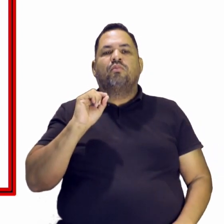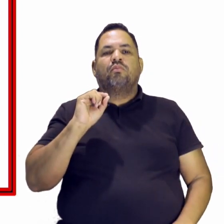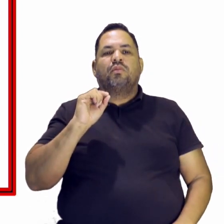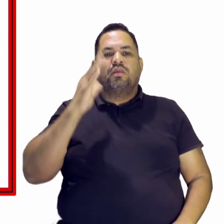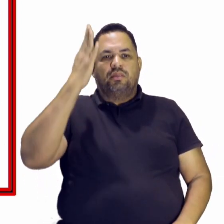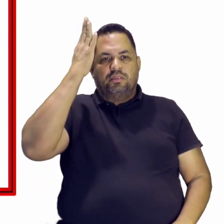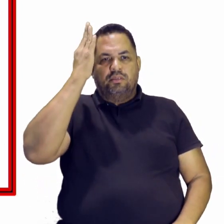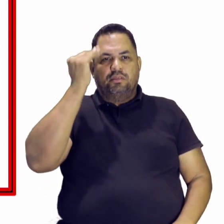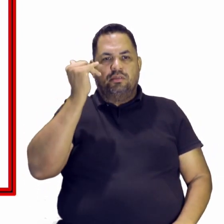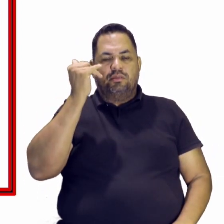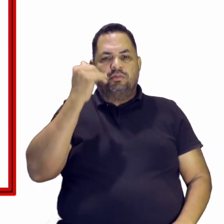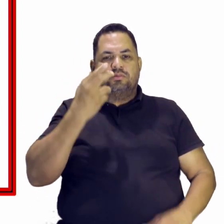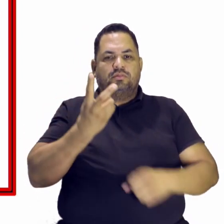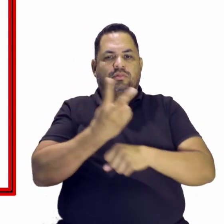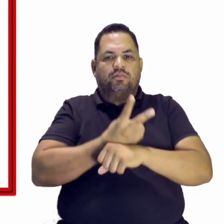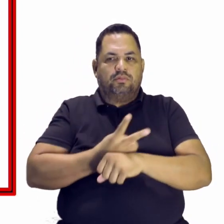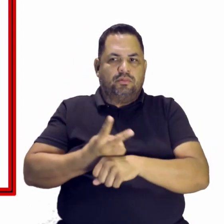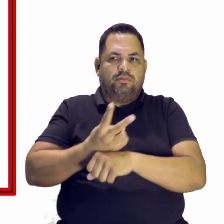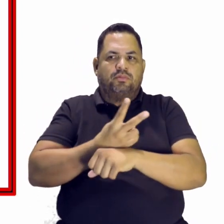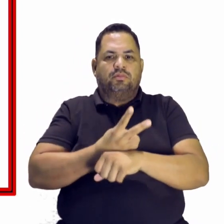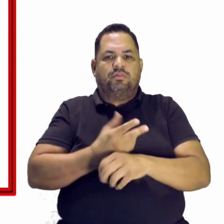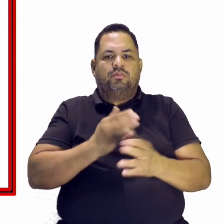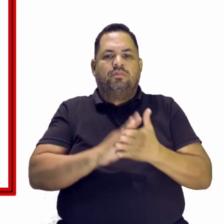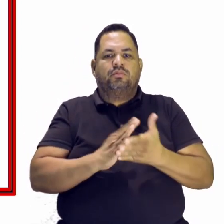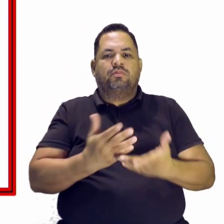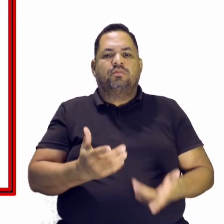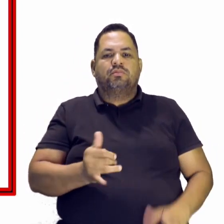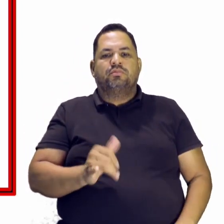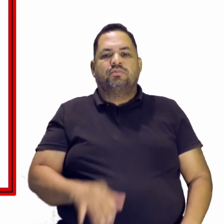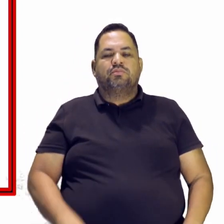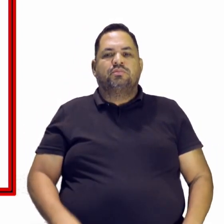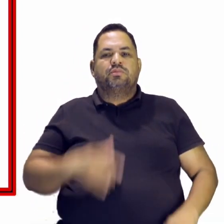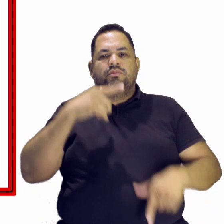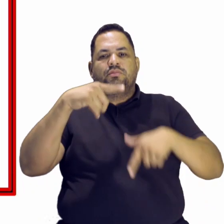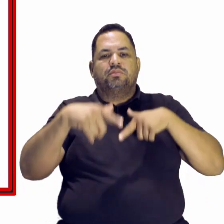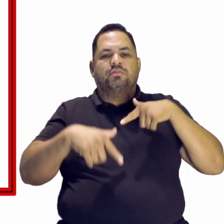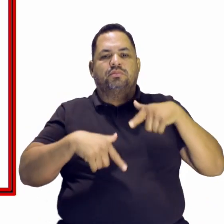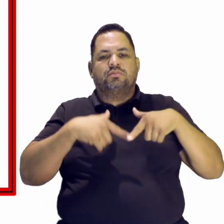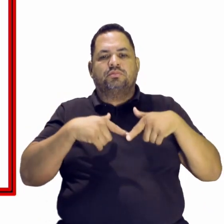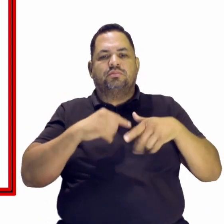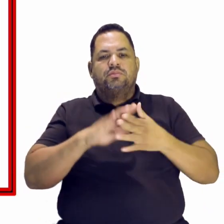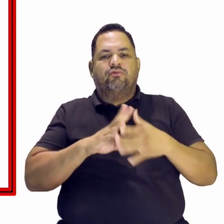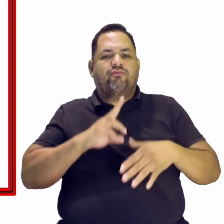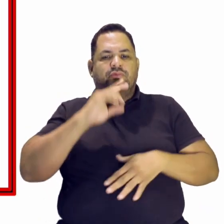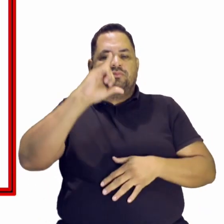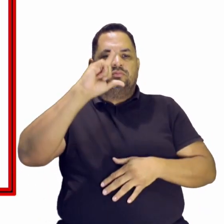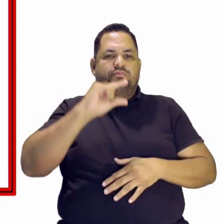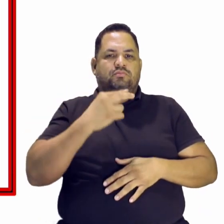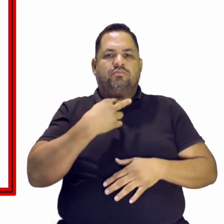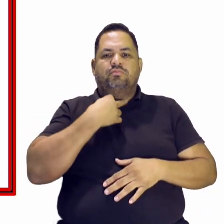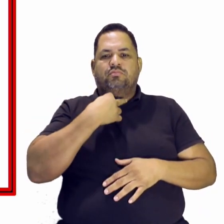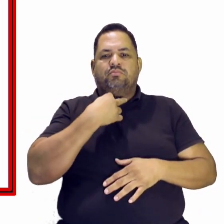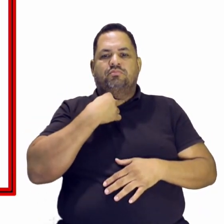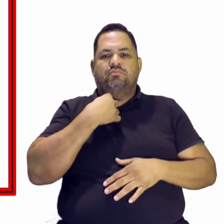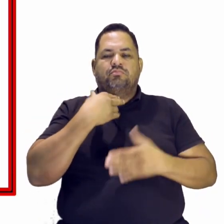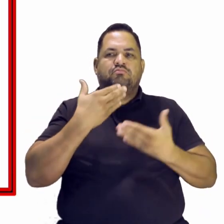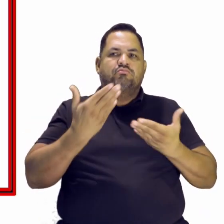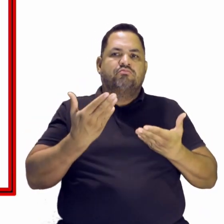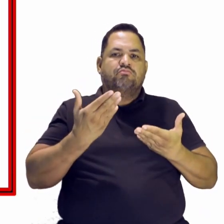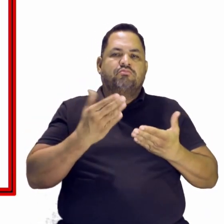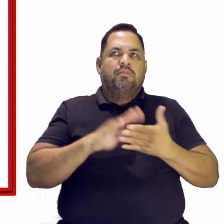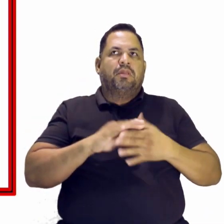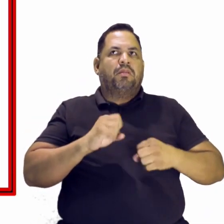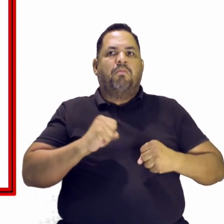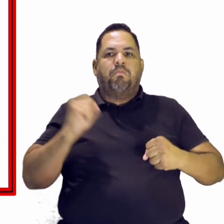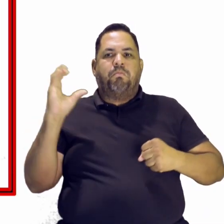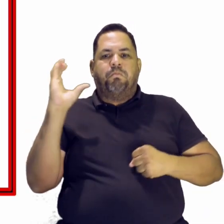aonde tu vai procurar. E aí, por exemplo, o nível de produção e de força é baixo, então eu não posso ser tão explosivo aí